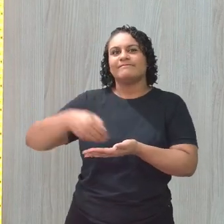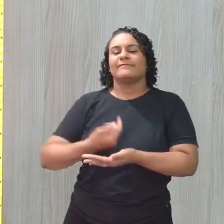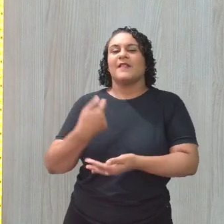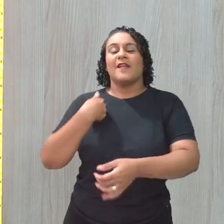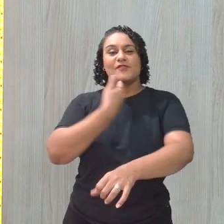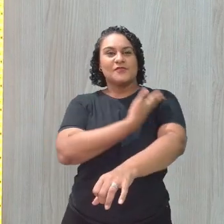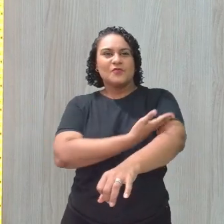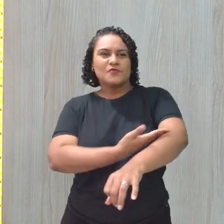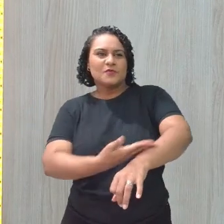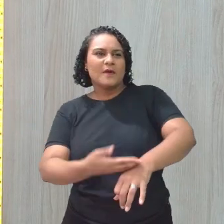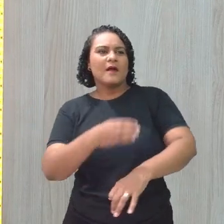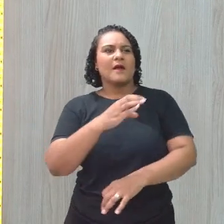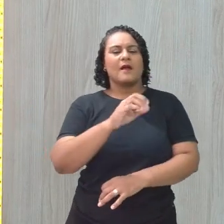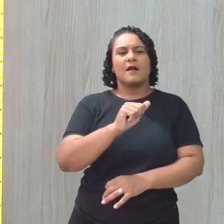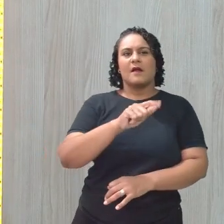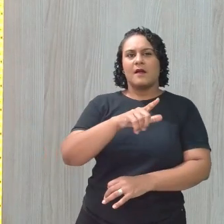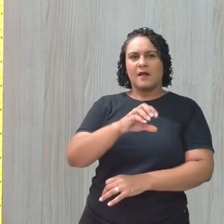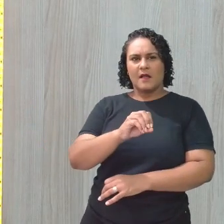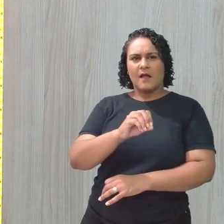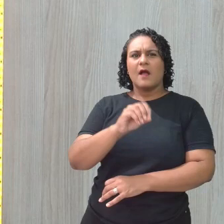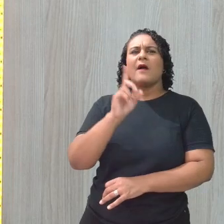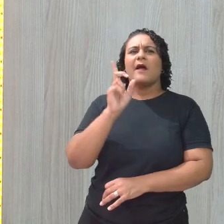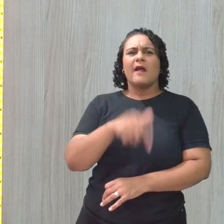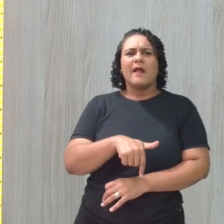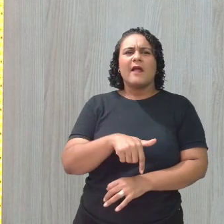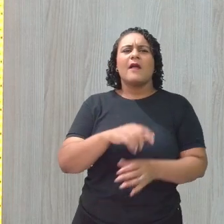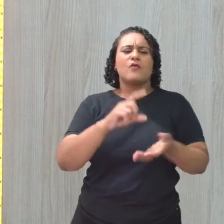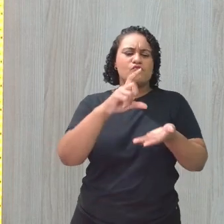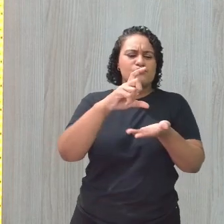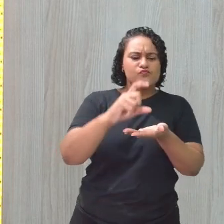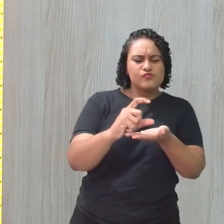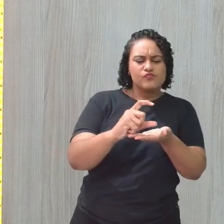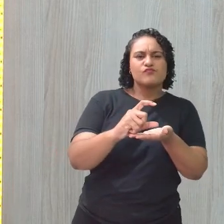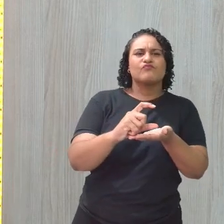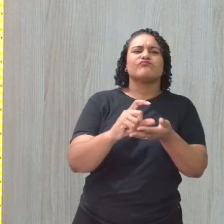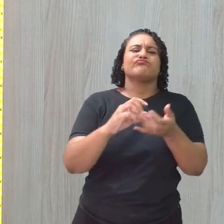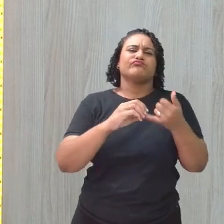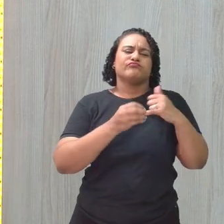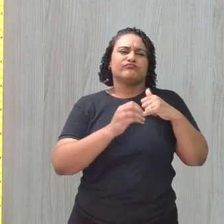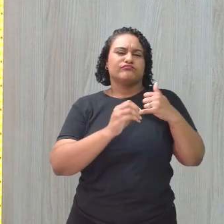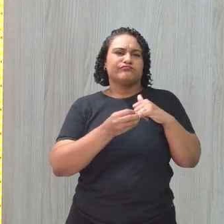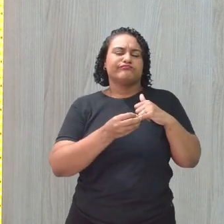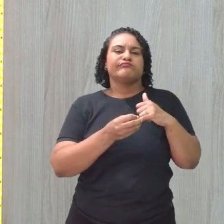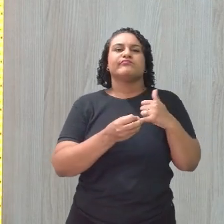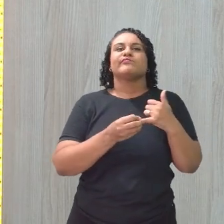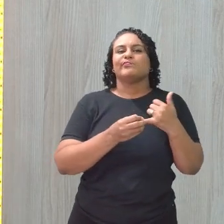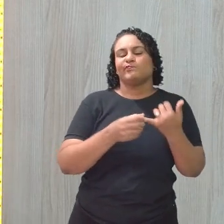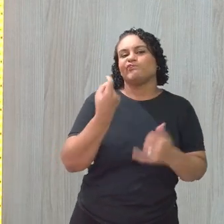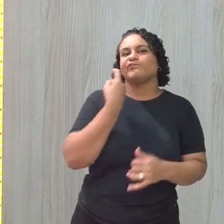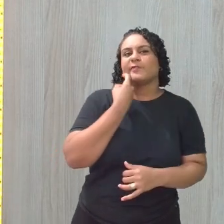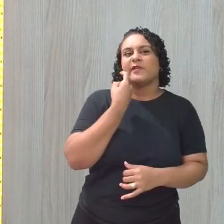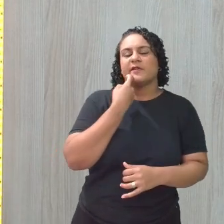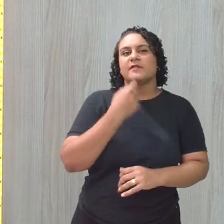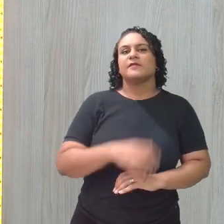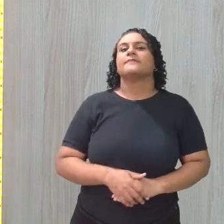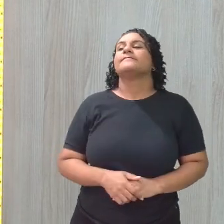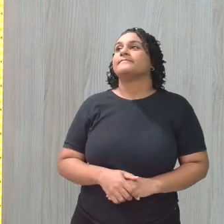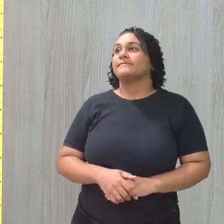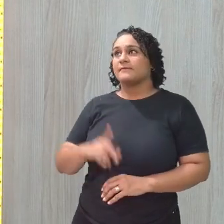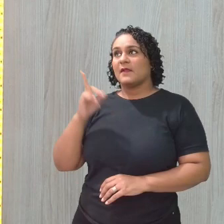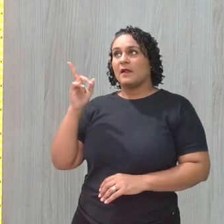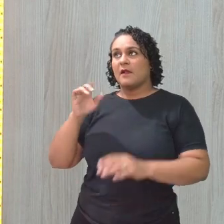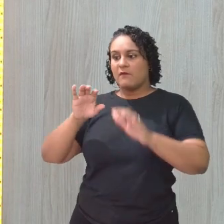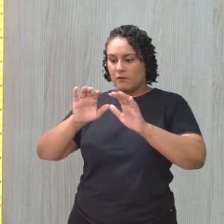acostumado a pedir um caldinho, assim, aquela porção menorzinha, né? De feijão, de peixe. Sim. Lá vem uma terrina, assim,